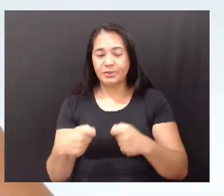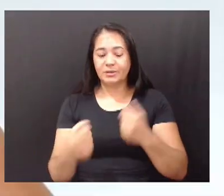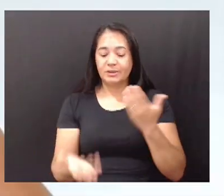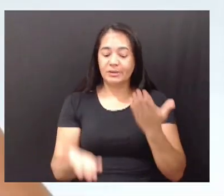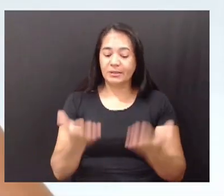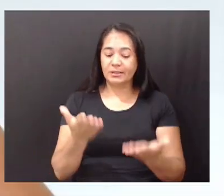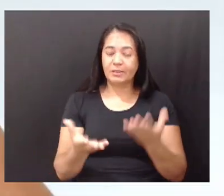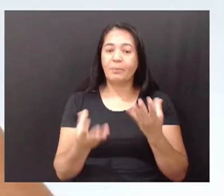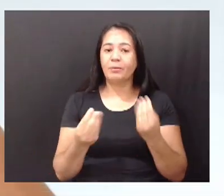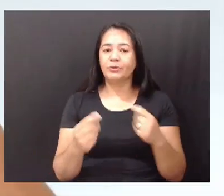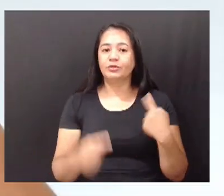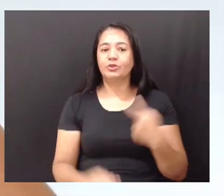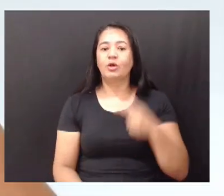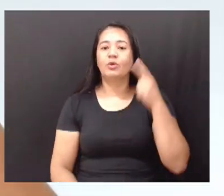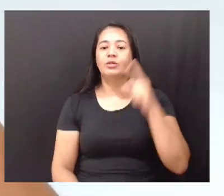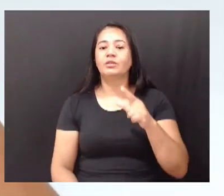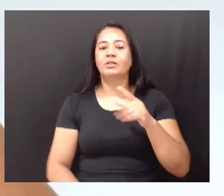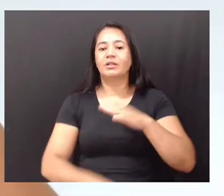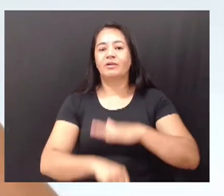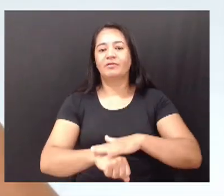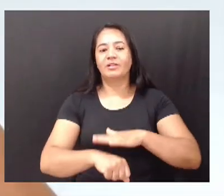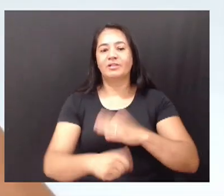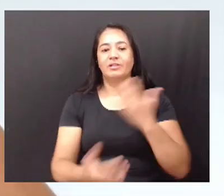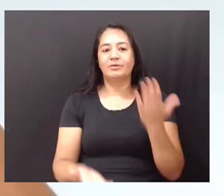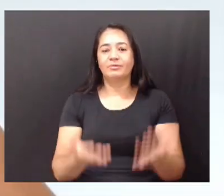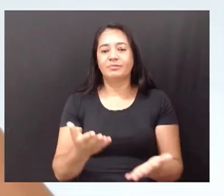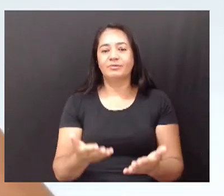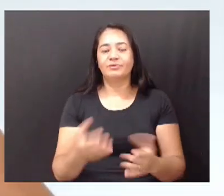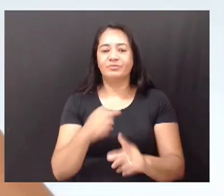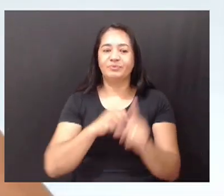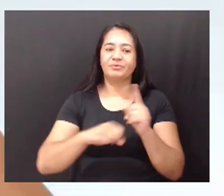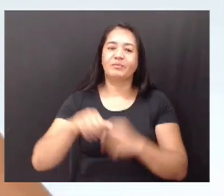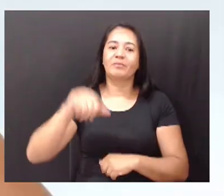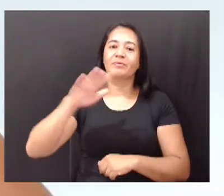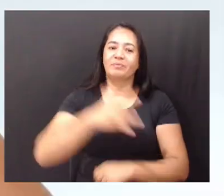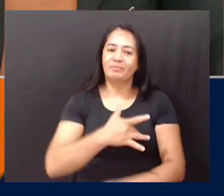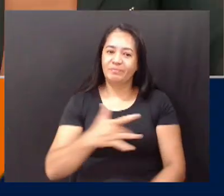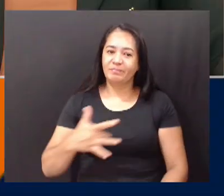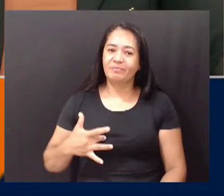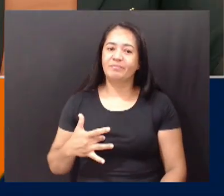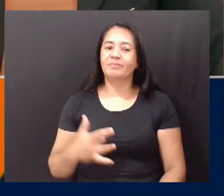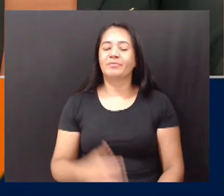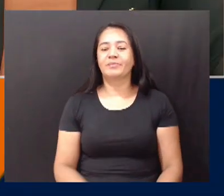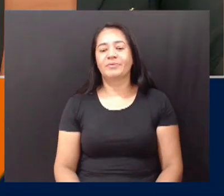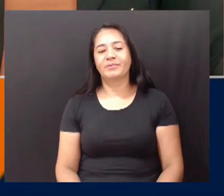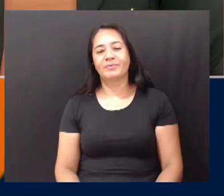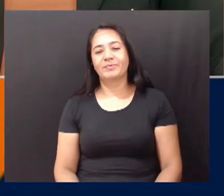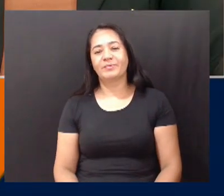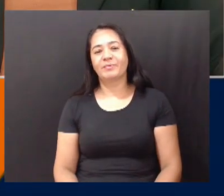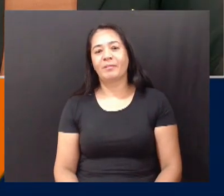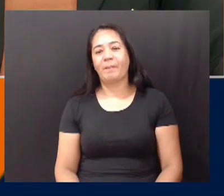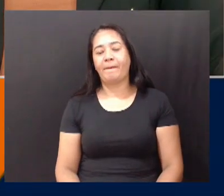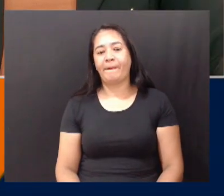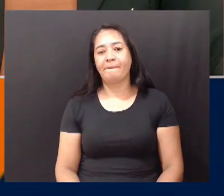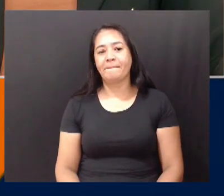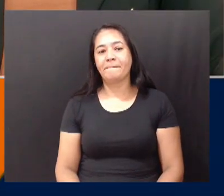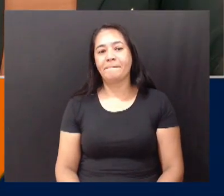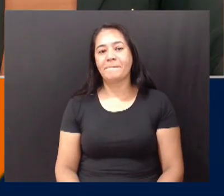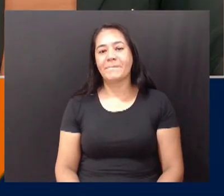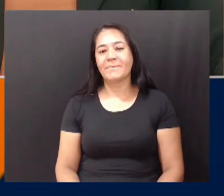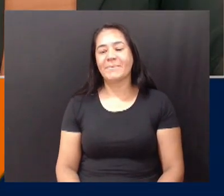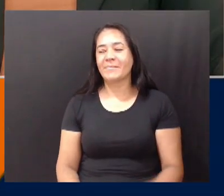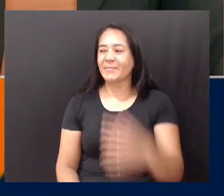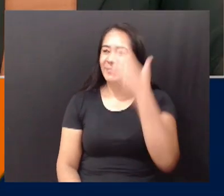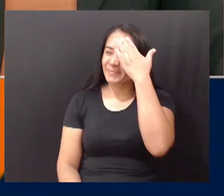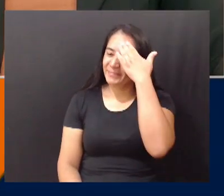possa exercer esse equilíbrio para ter uma sociedade mais saudável de bem-estar. Maravilhosa, Valéria, obrigada demais pela sua